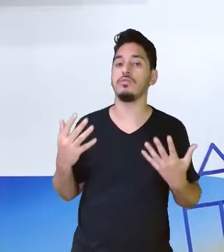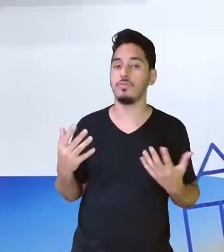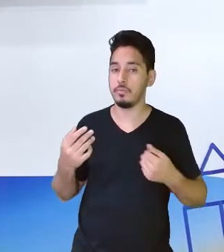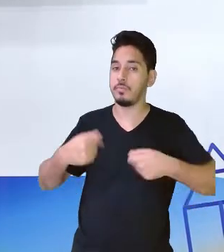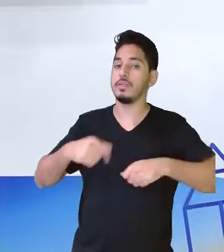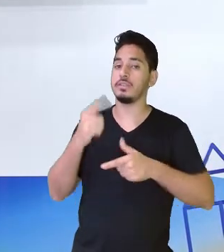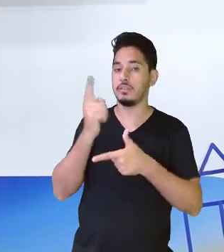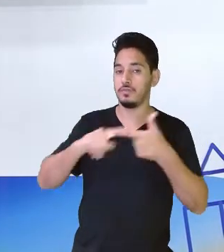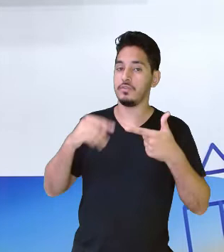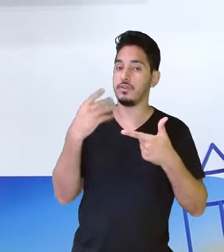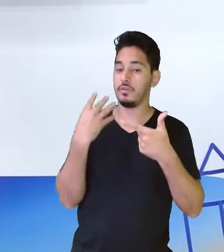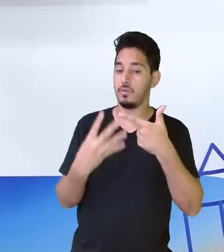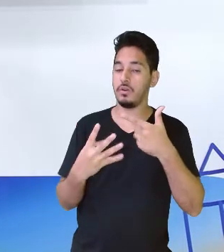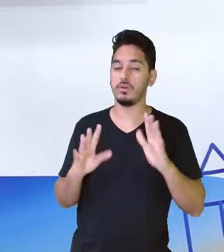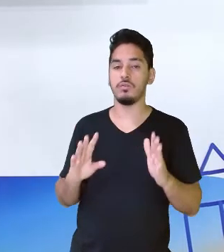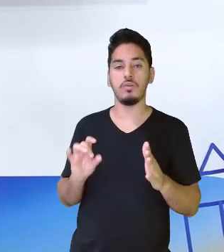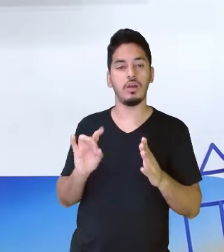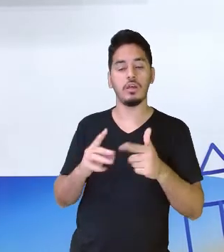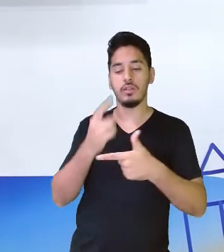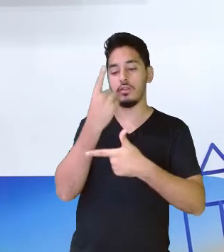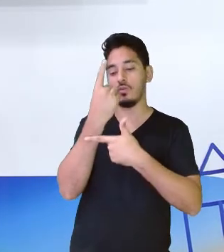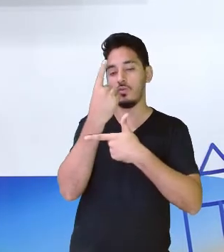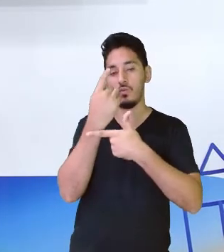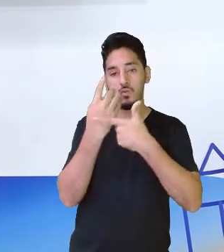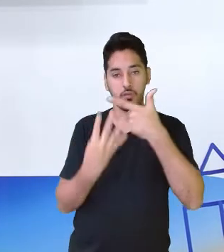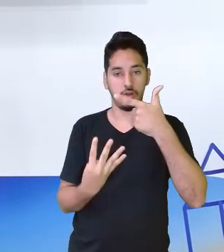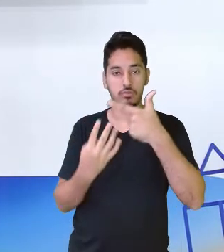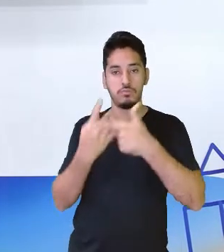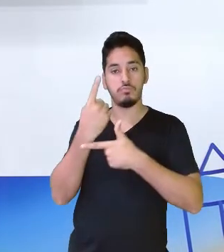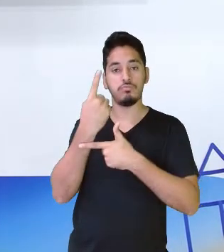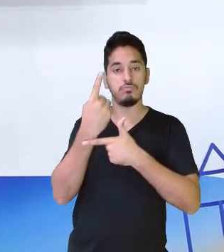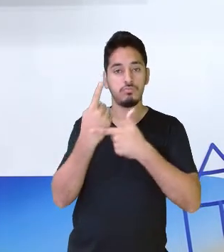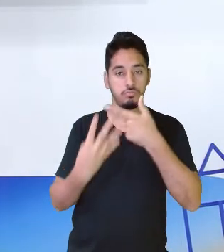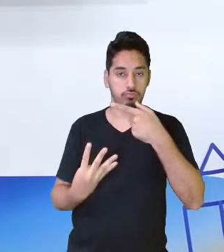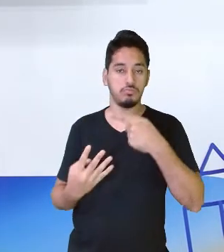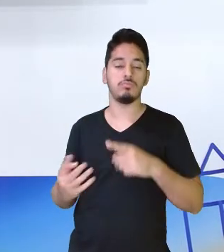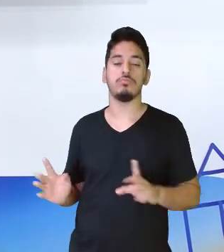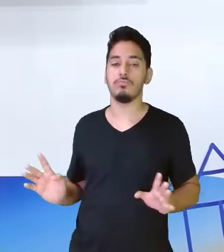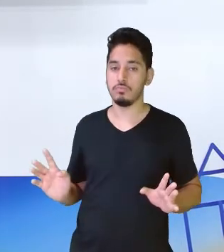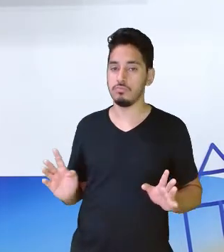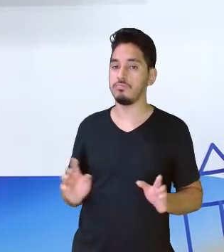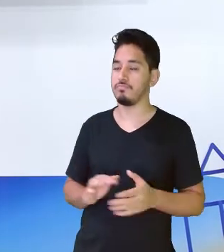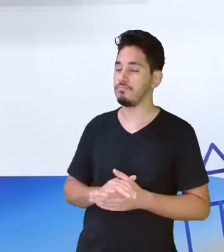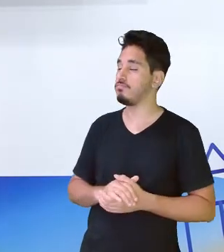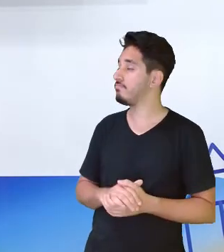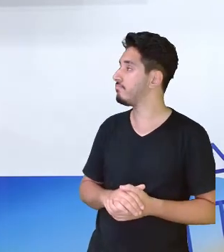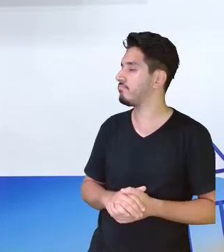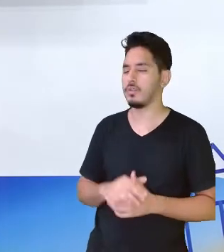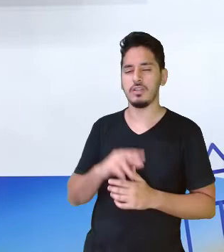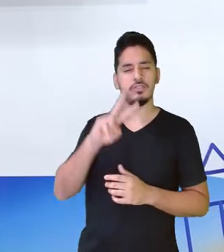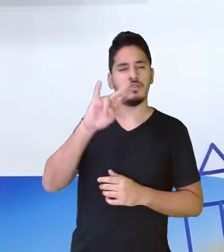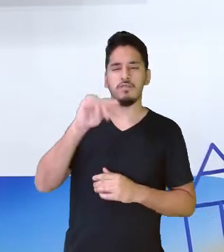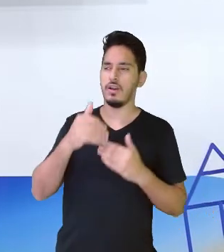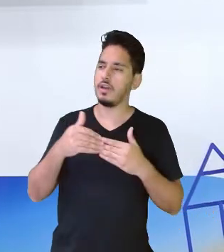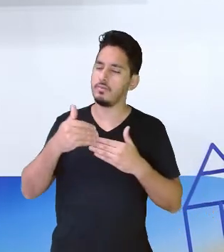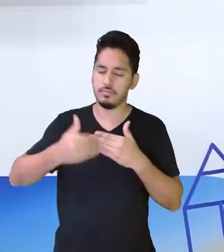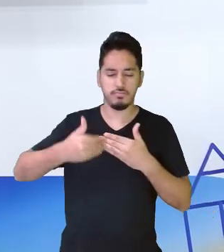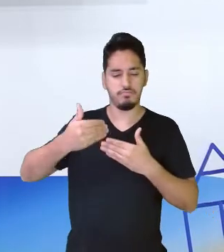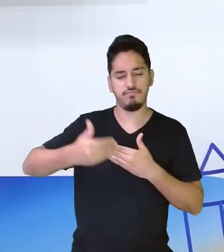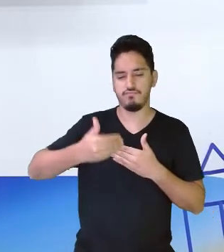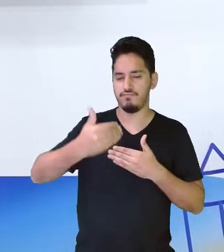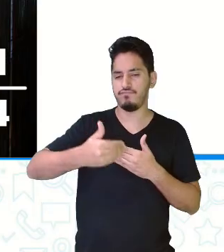em 4. Cada pedaço vale 1/4. E assim a gente